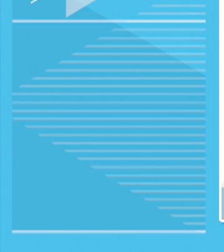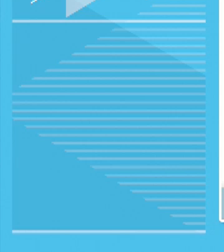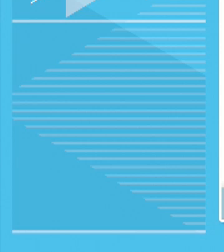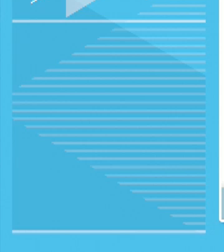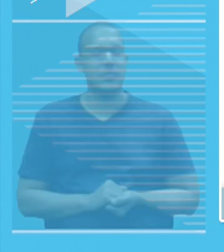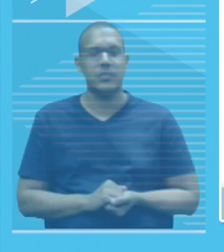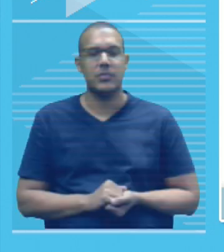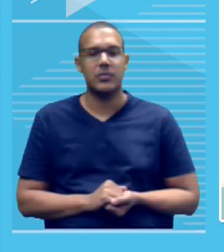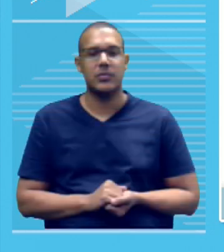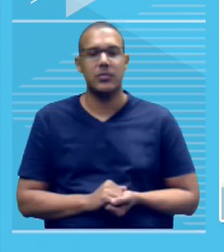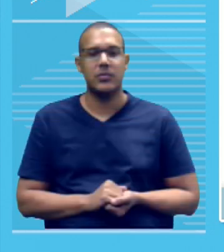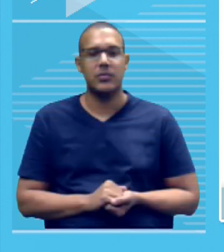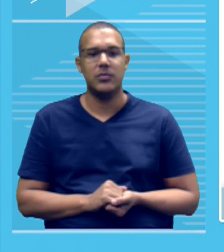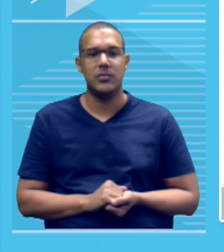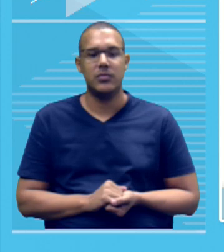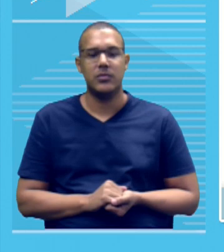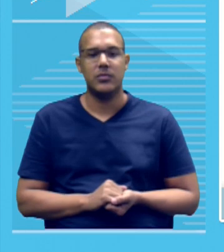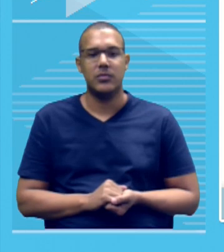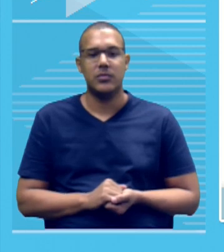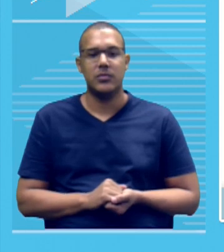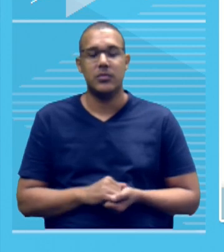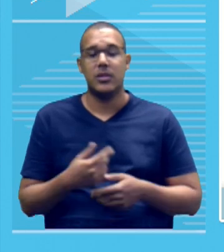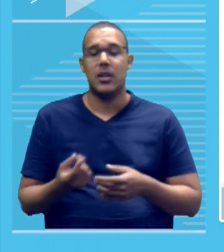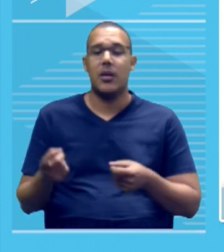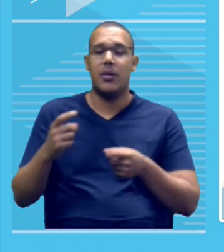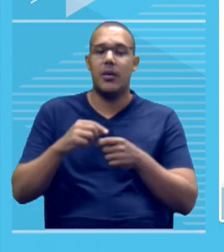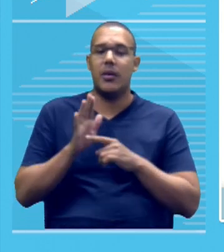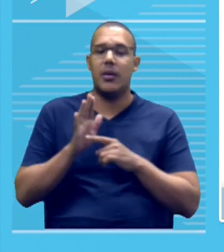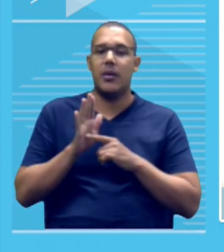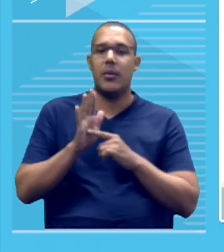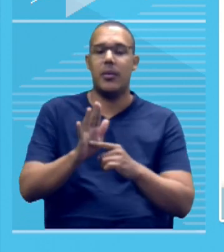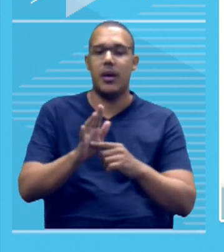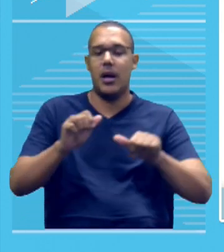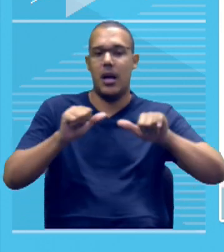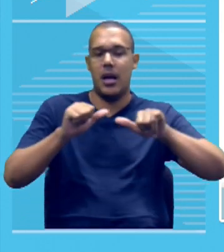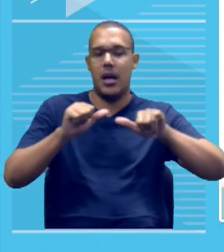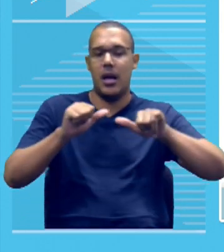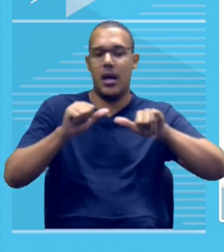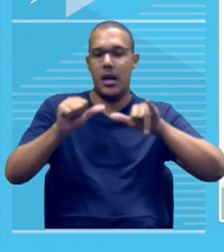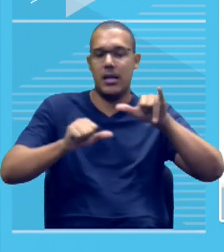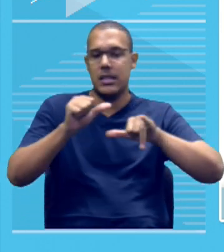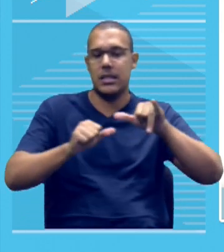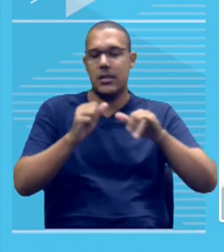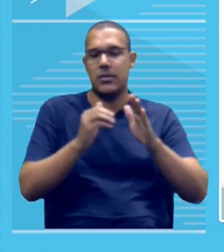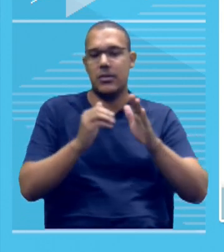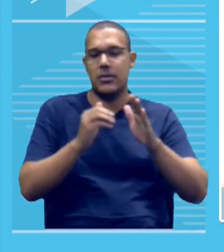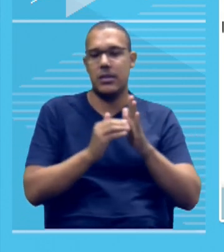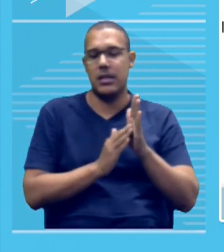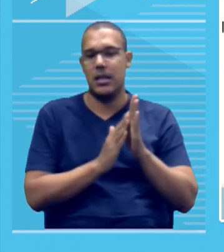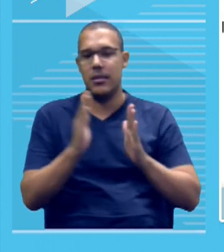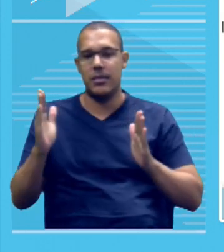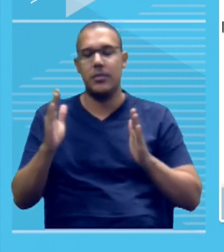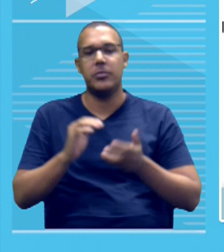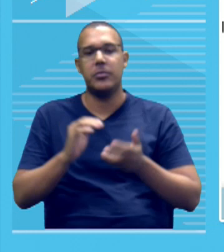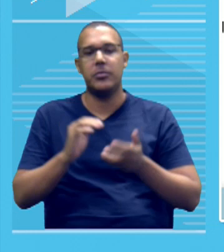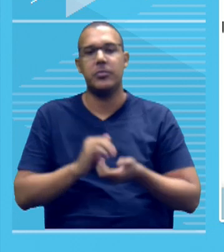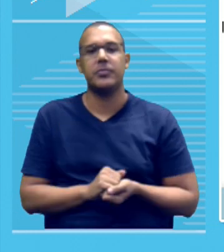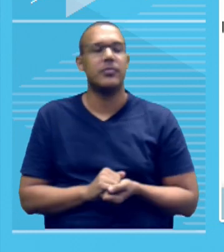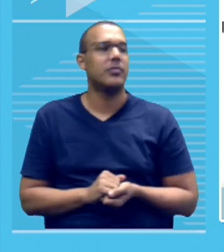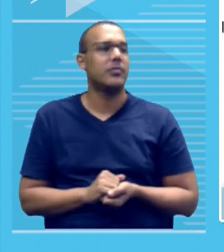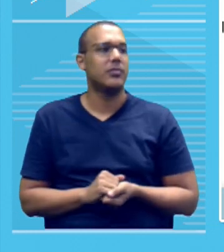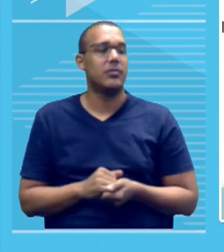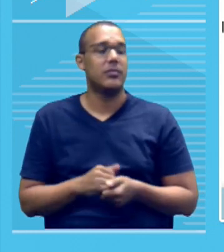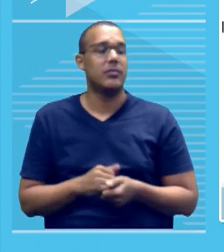Ok, meus amigos, voltamos aqui para mostrar para vocês, né, a reação de eliminação. Pois muito bem, pois agora nós vamos